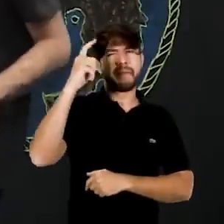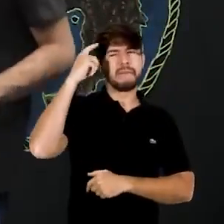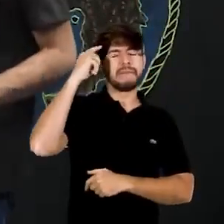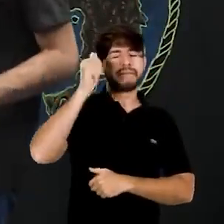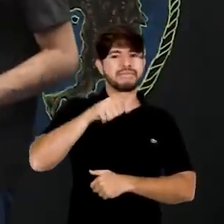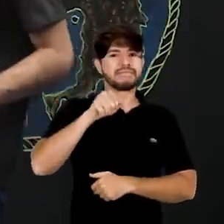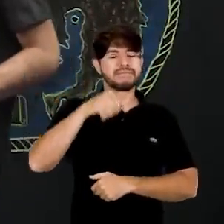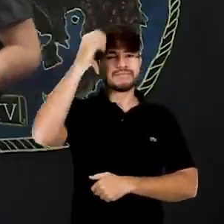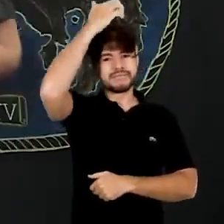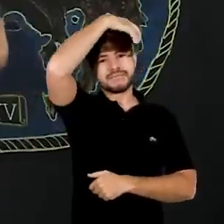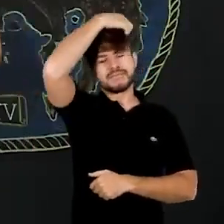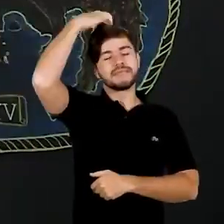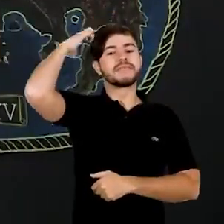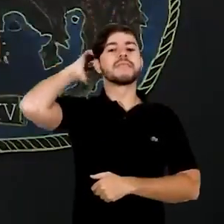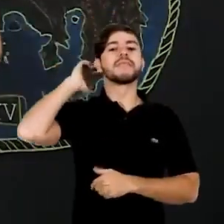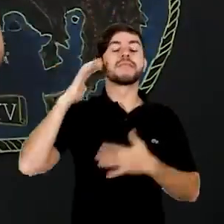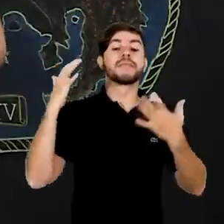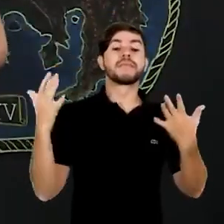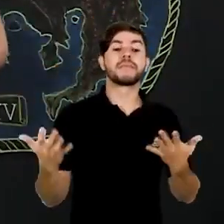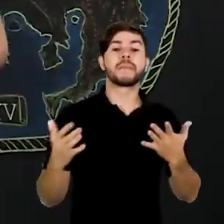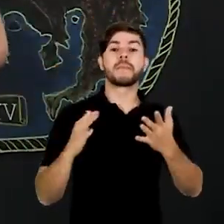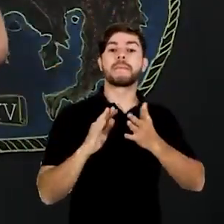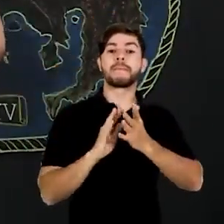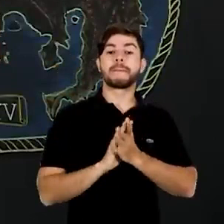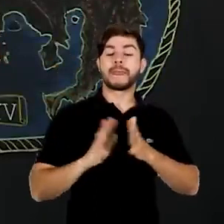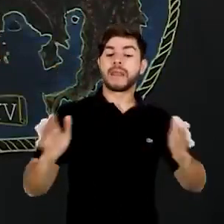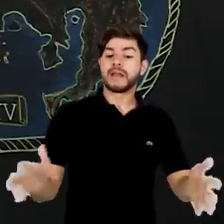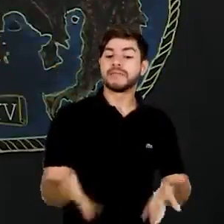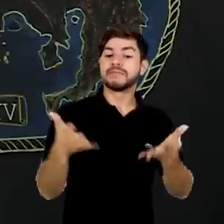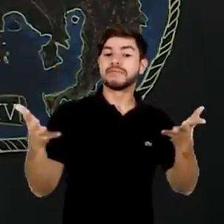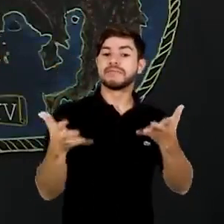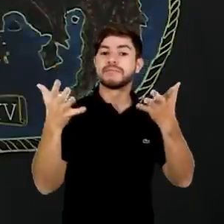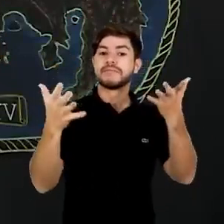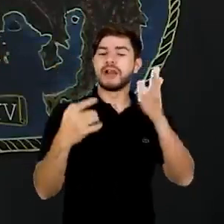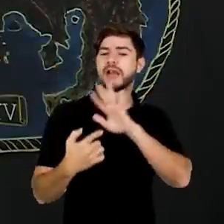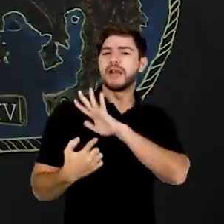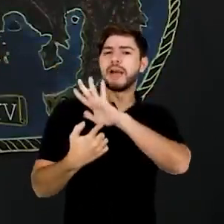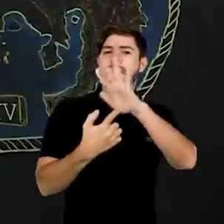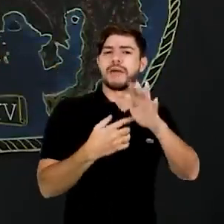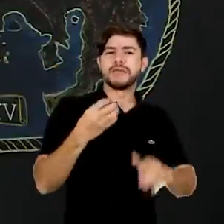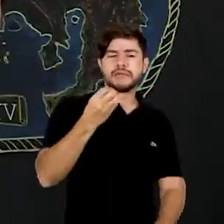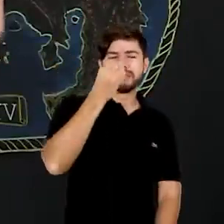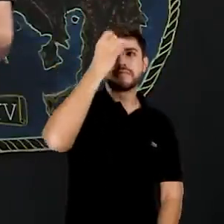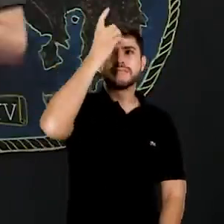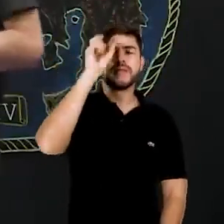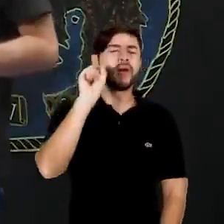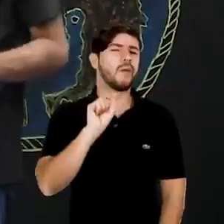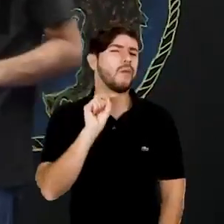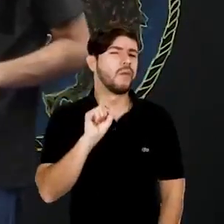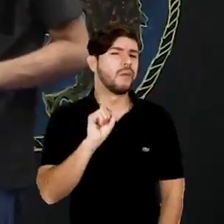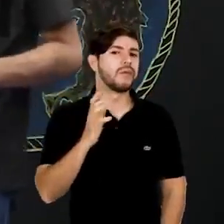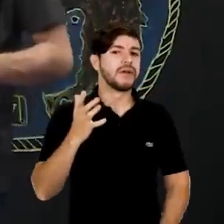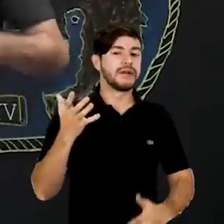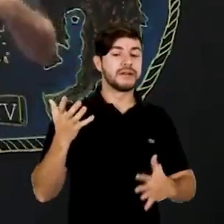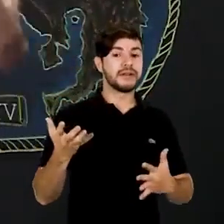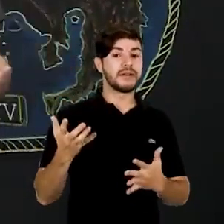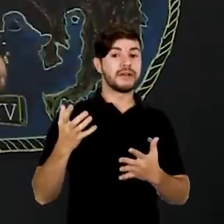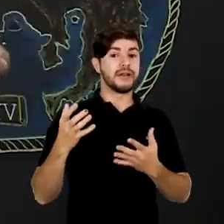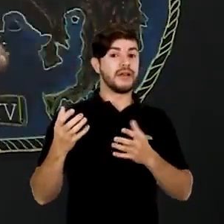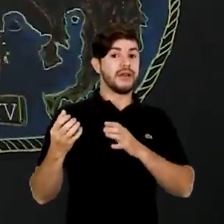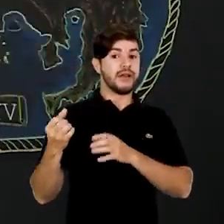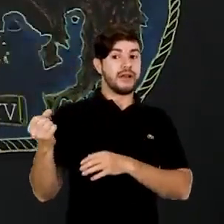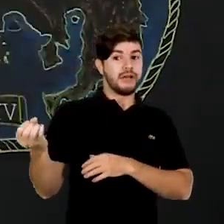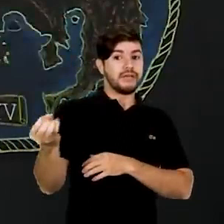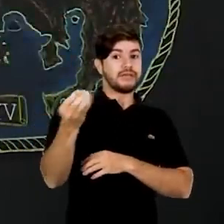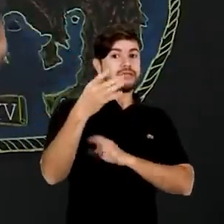pensavam. Essa valorização ela levou à ideia de que aquele momento do Renascimento era o mundo